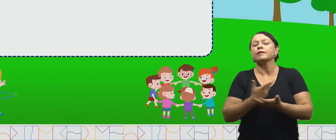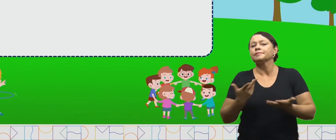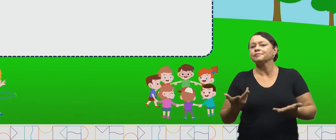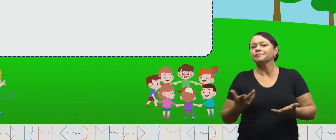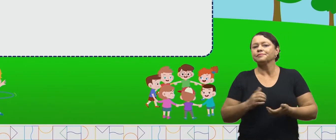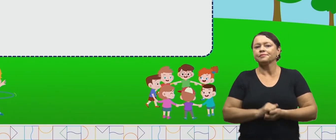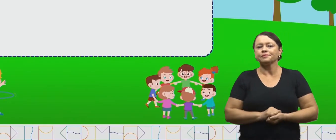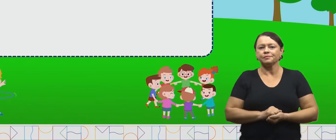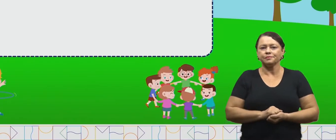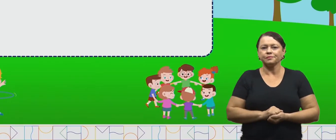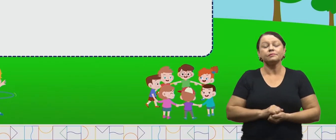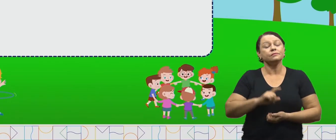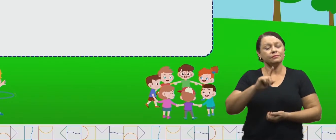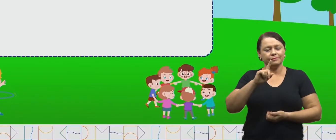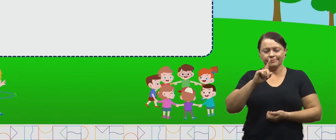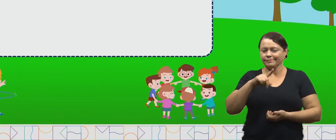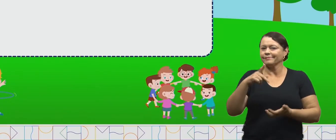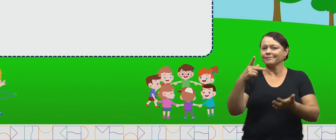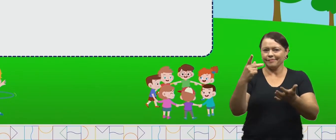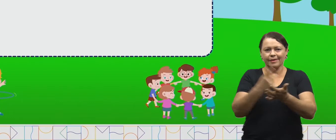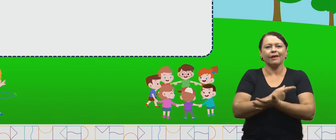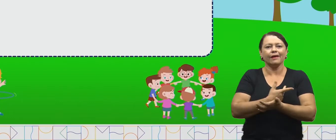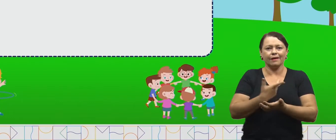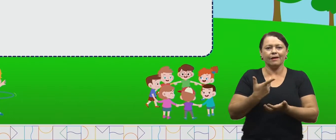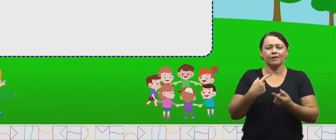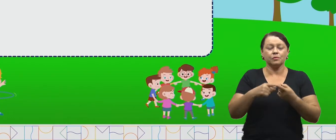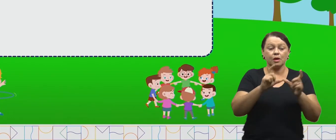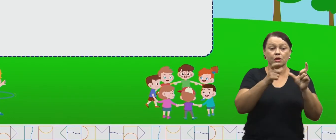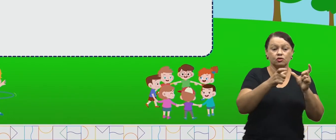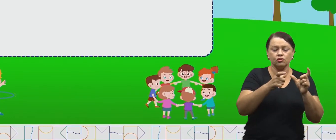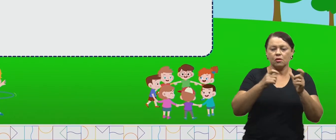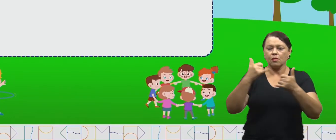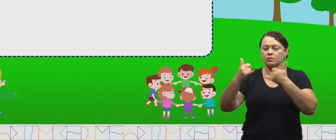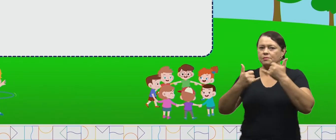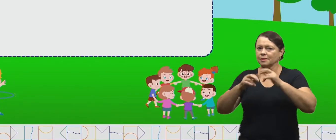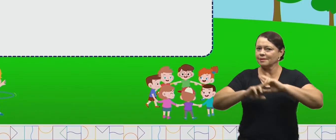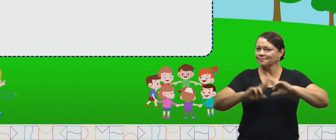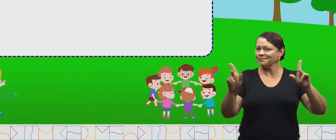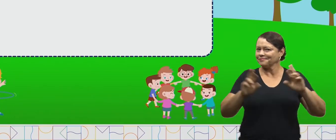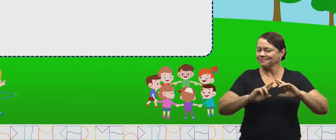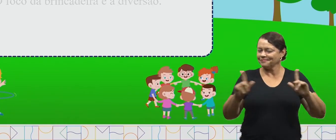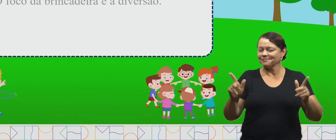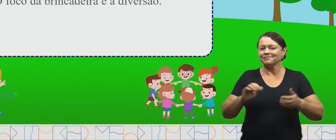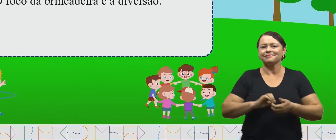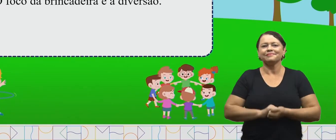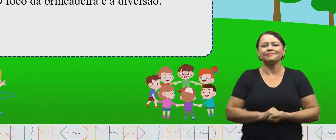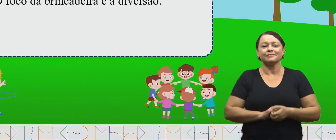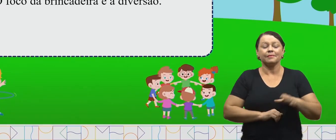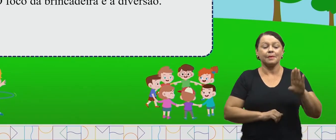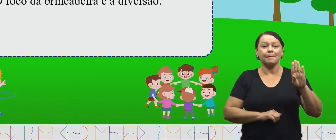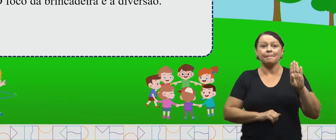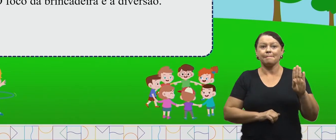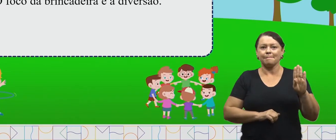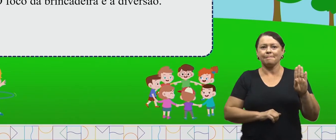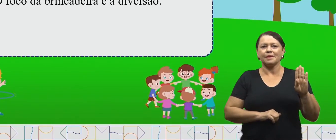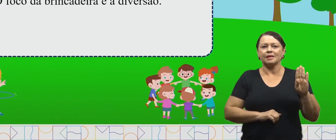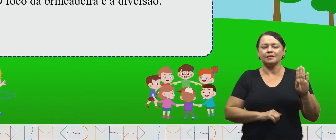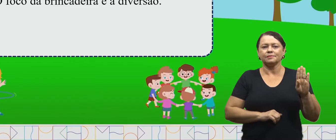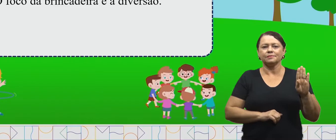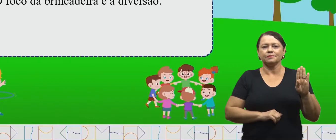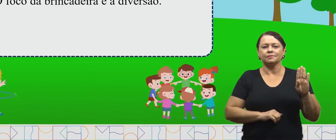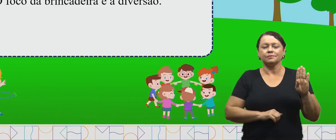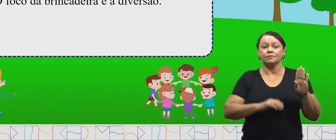Muito bem, ela é falsa. Jogos e brincadeiras são coisas diferentes. Vamos ver a alternativa B. O foco